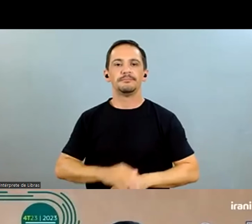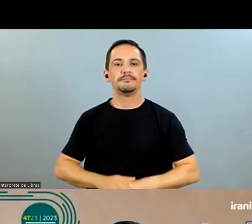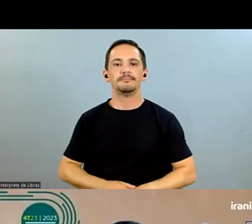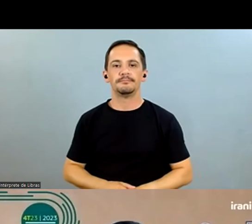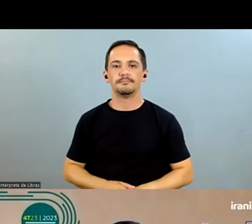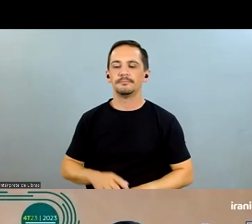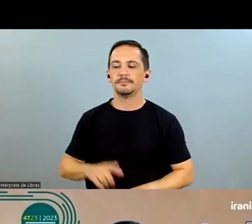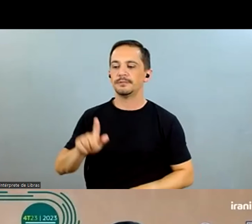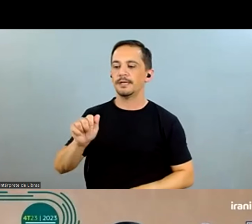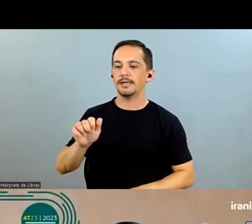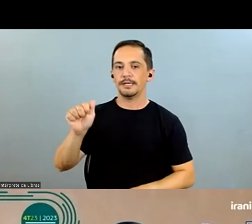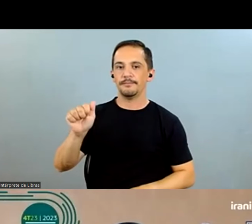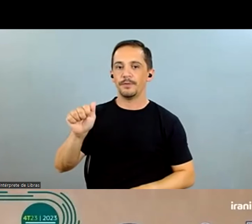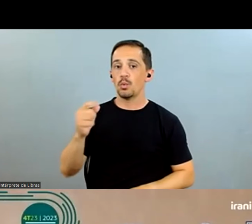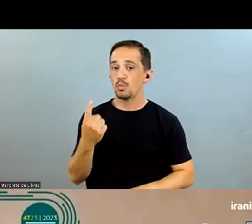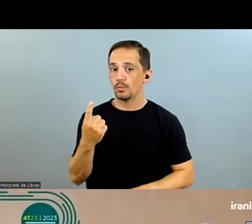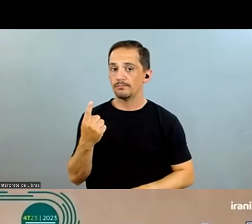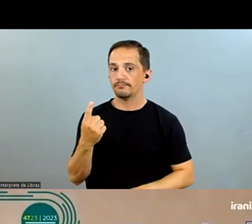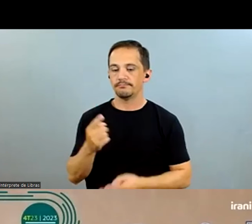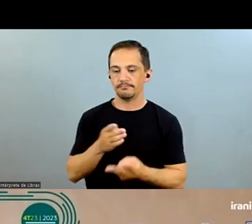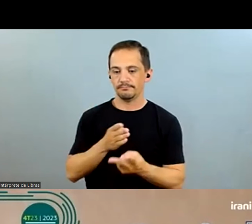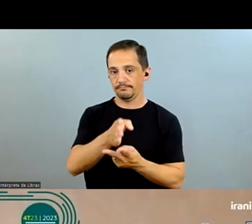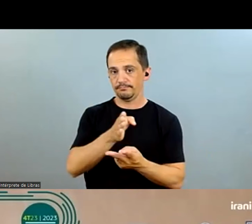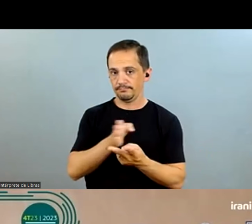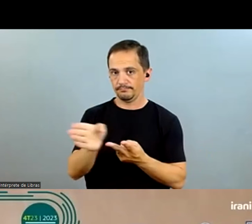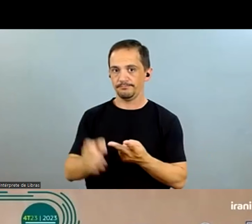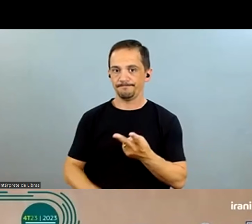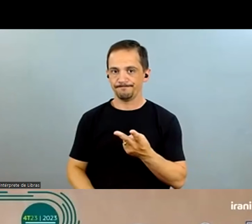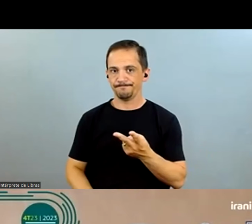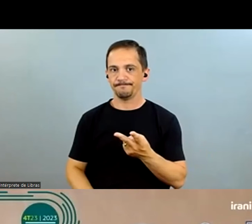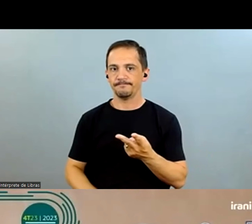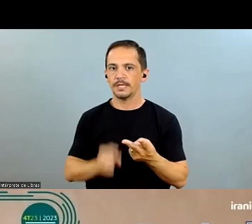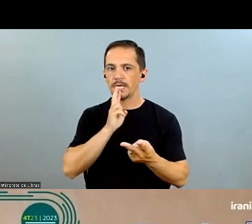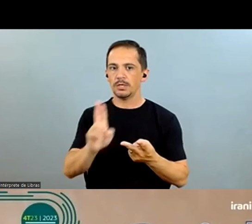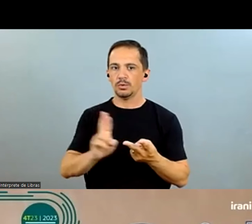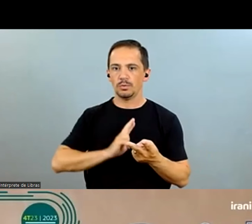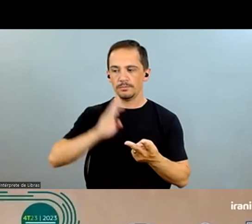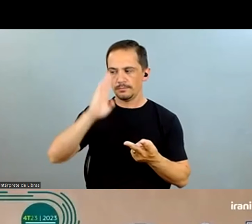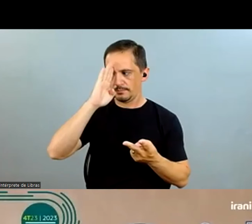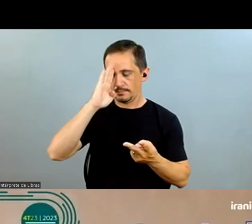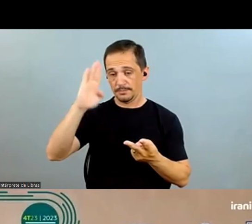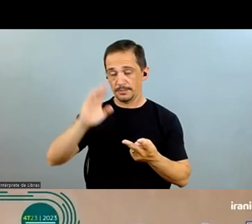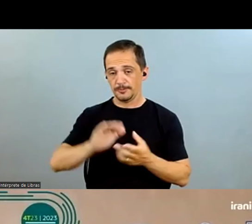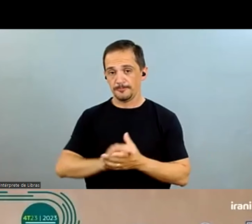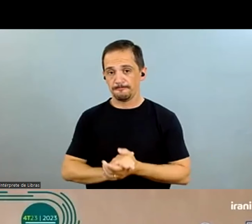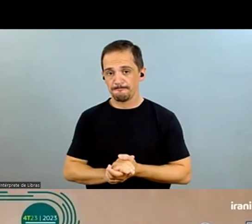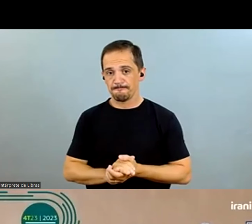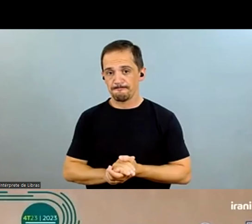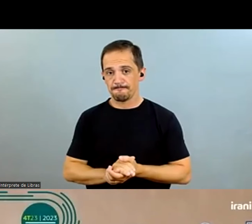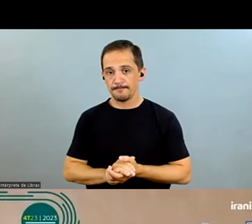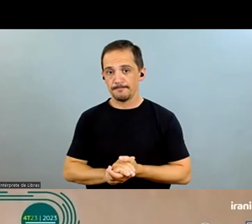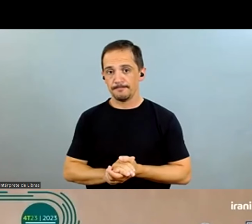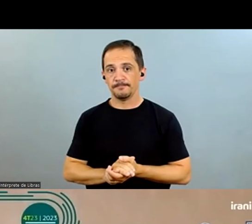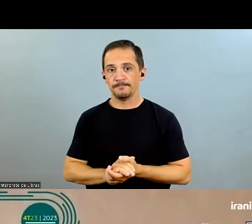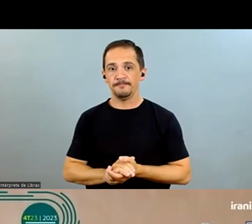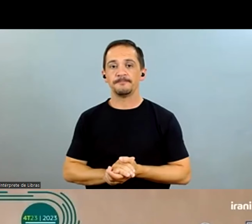eh tem duas vertentes principais de retorno além de outros retornos menores mas uma vertente é energia e como